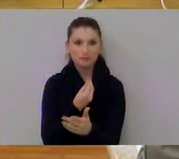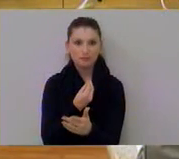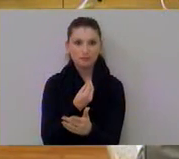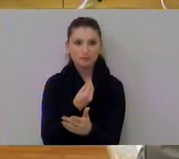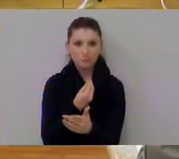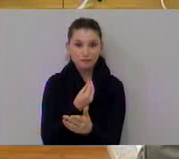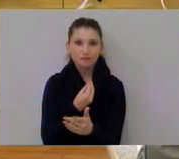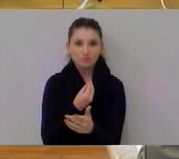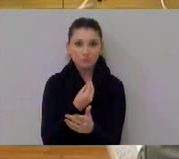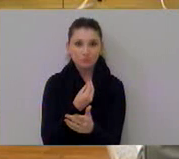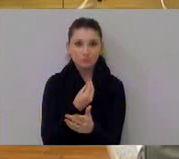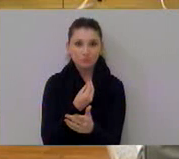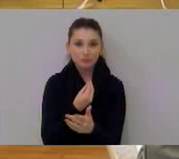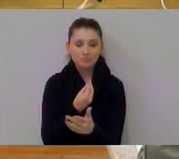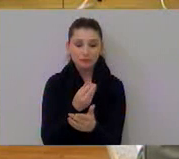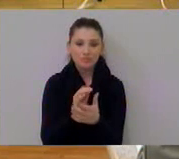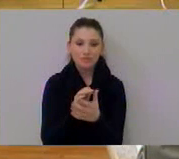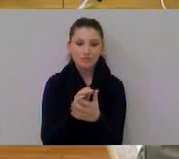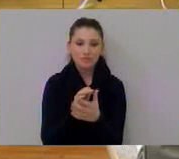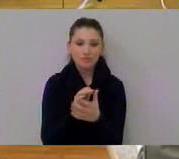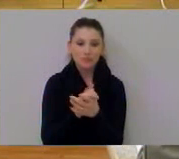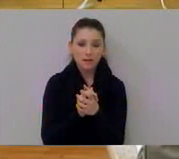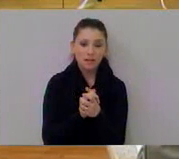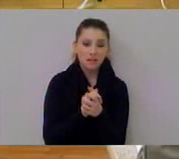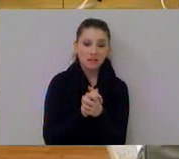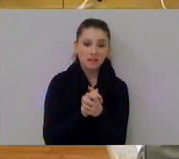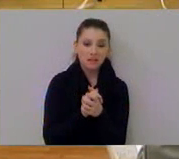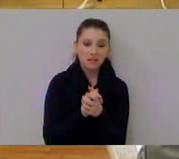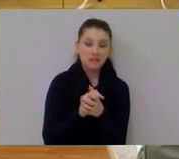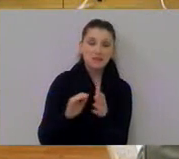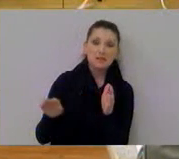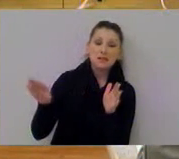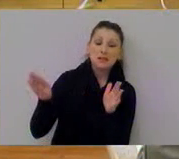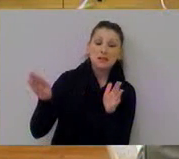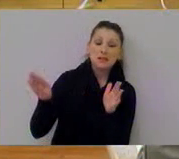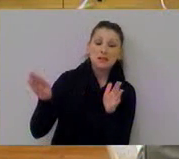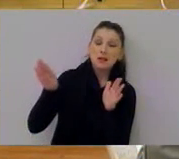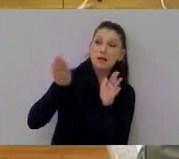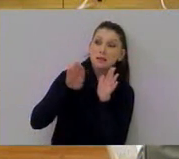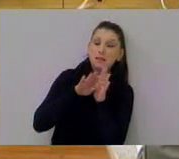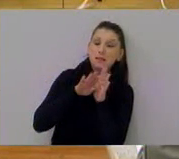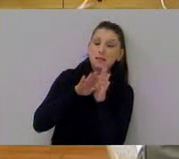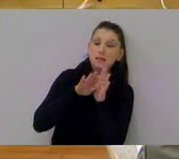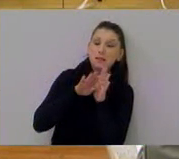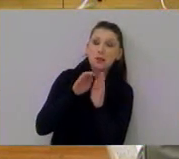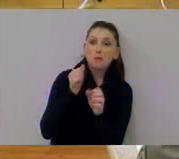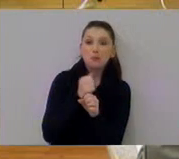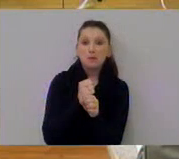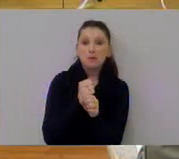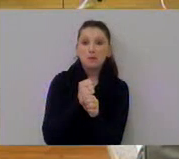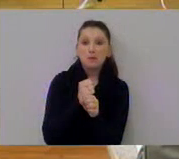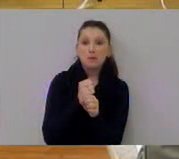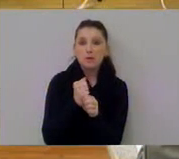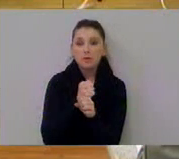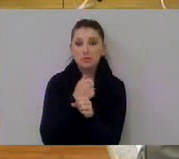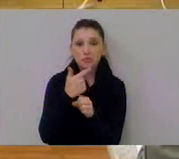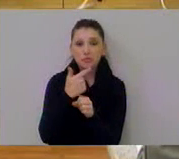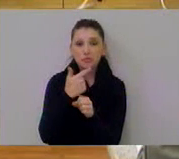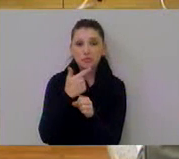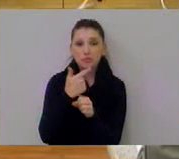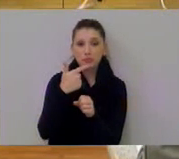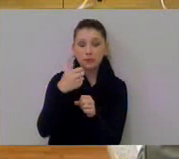sido feito de nenhuma situação parecida. Mas hoje, pela